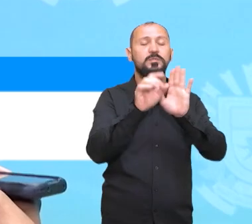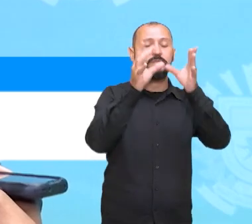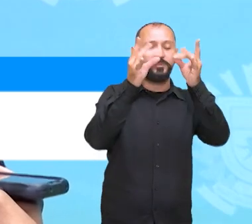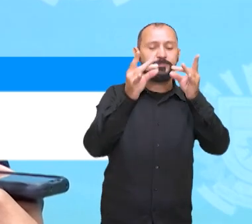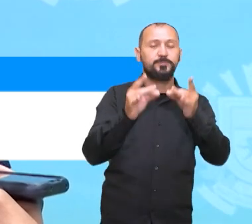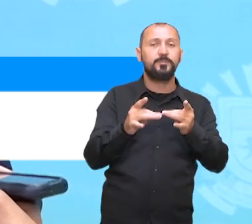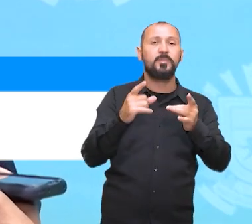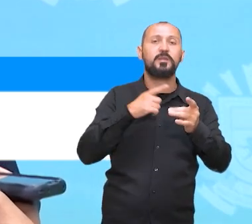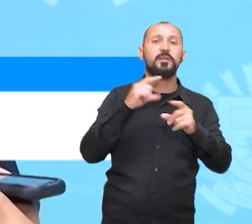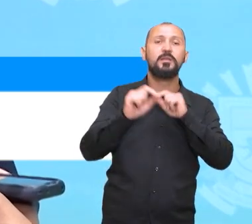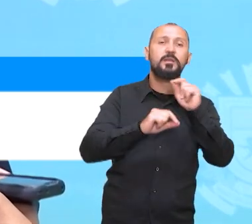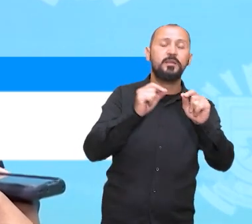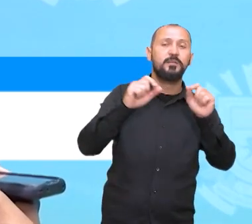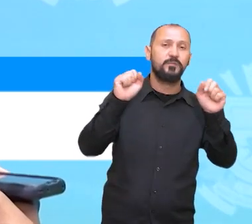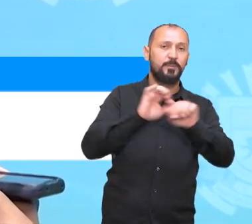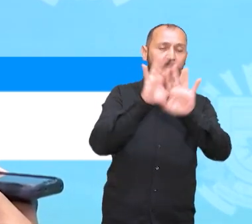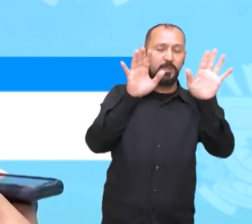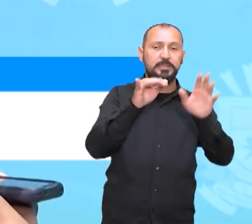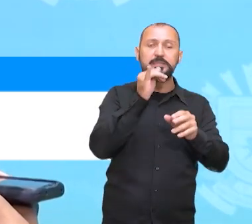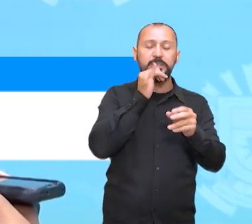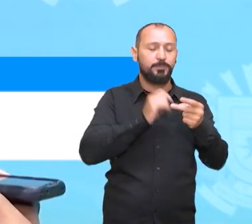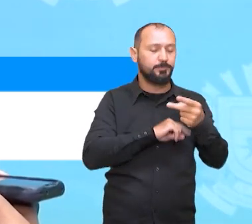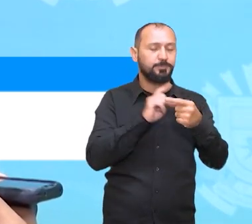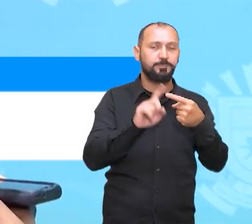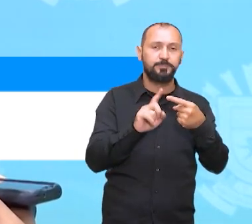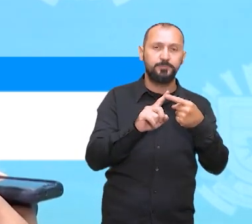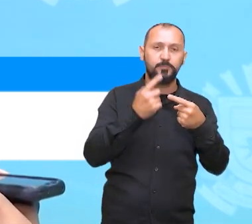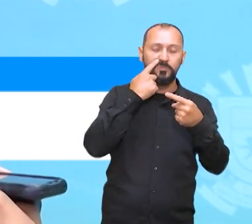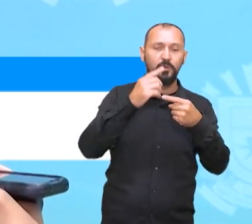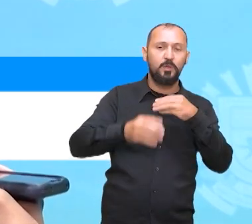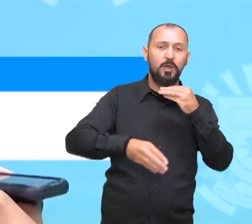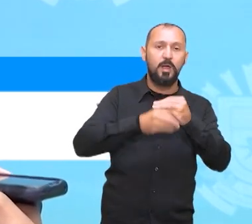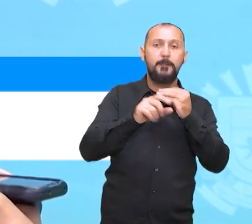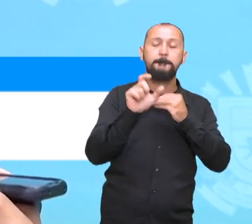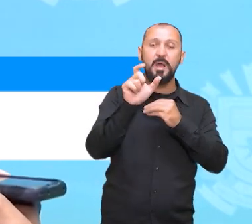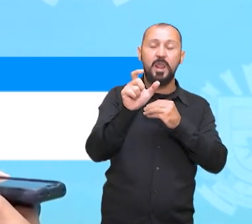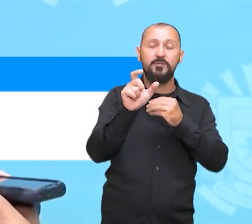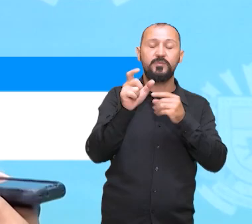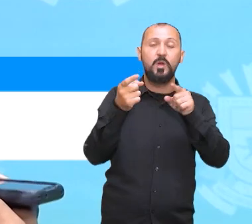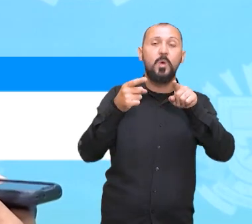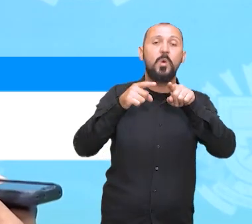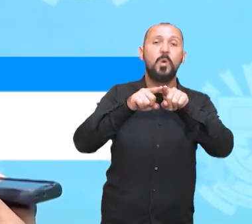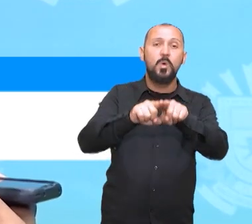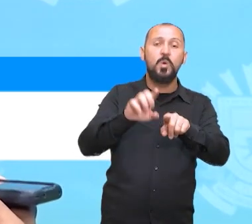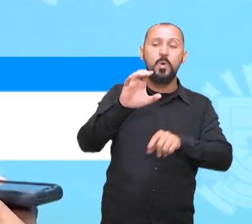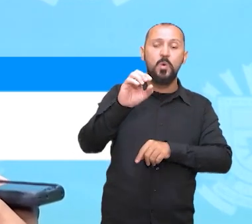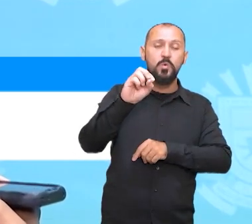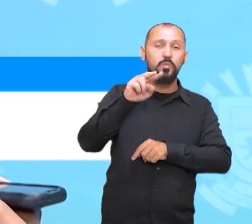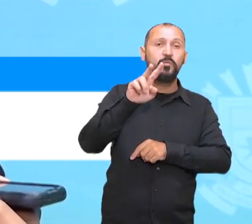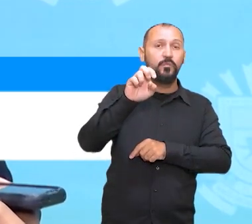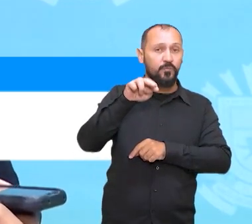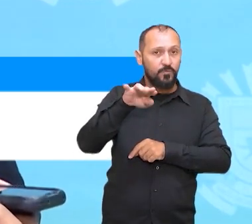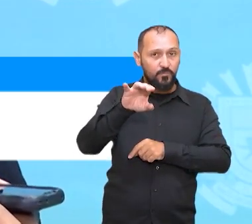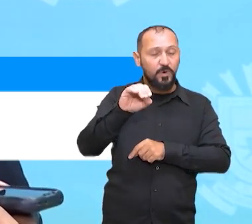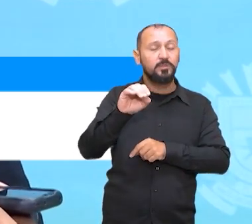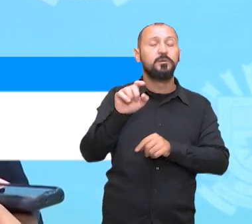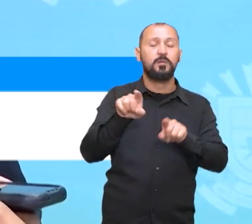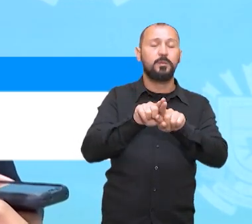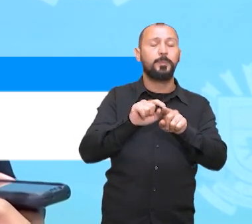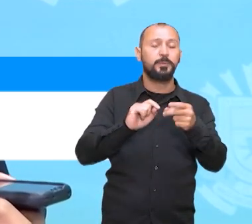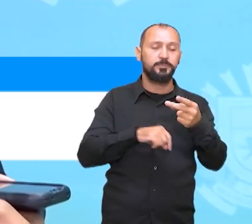conteúdo os itens que deverão ter mais transparência. Por exemplo, adicionamos a palavra convênio, que não tinha na legislação